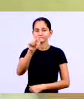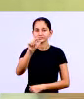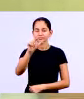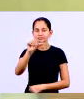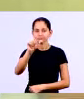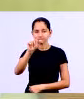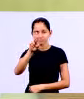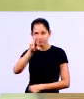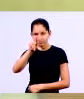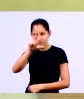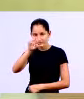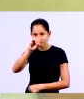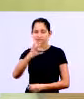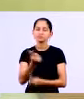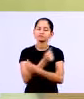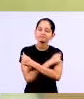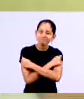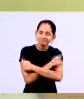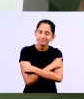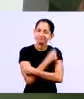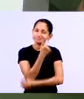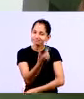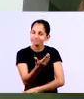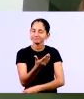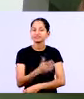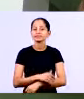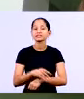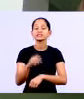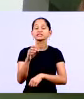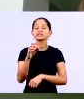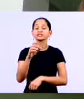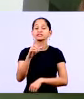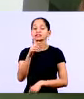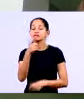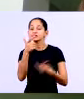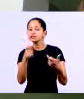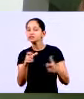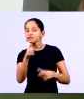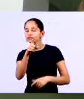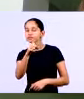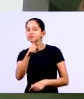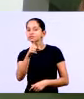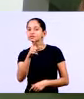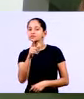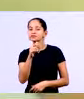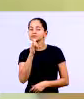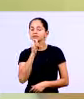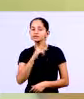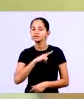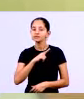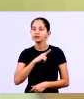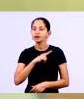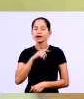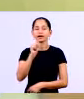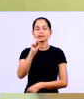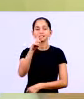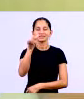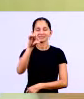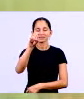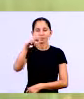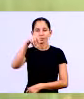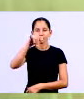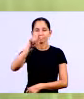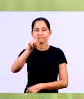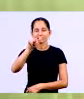de Finanças, está mandando um abraço para todo mundo. Lá de Cerejeiras também? Ele? Não, é de São Miguel do Guaporé.